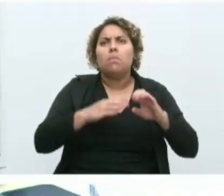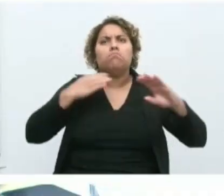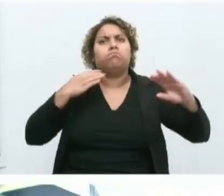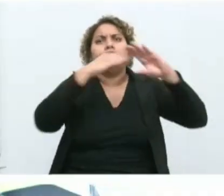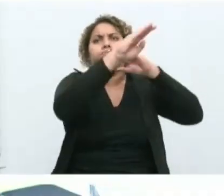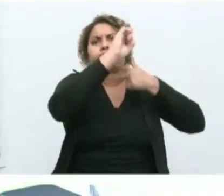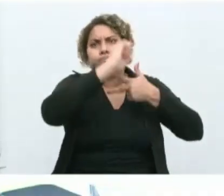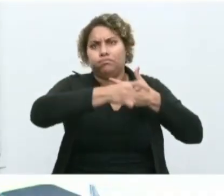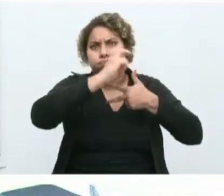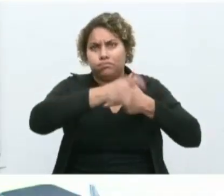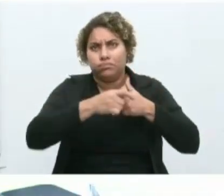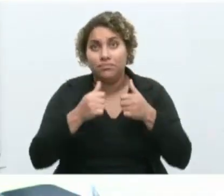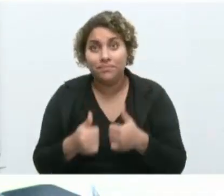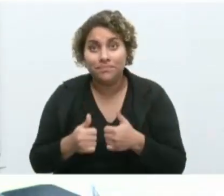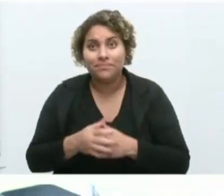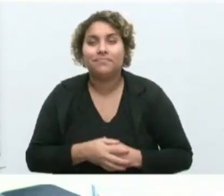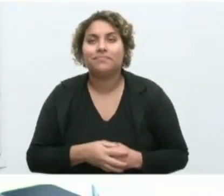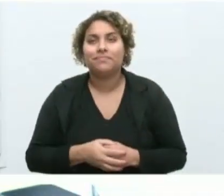Executivo.